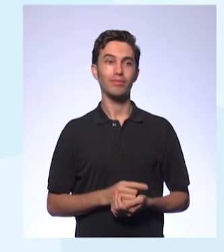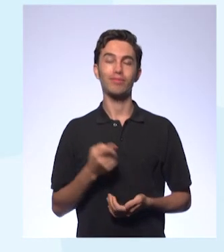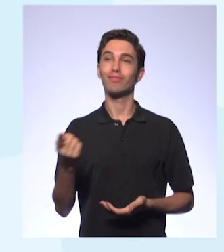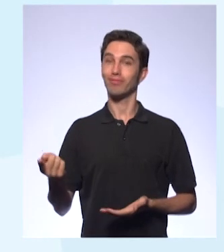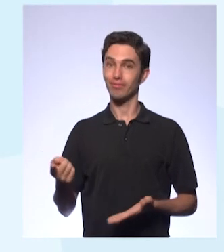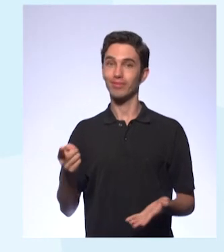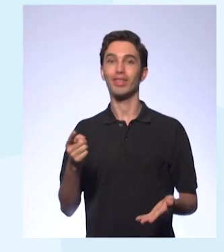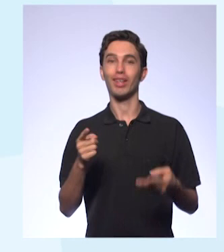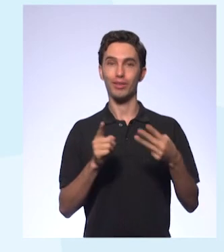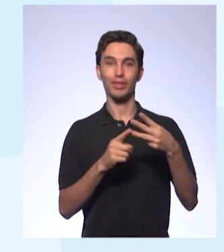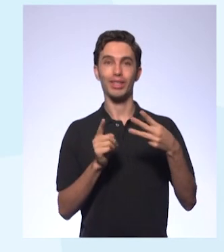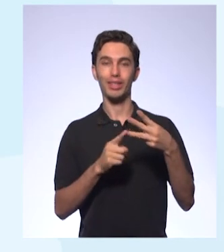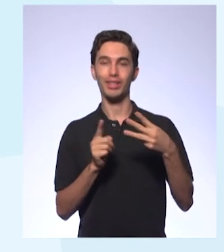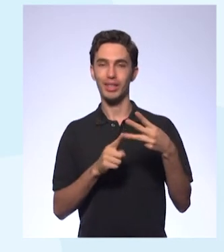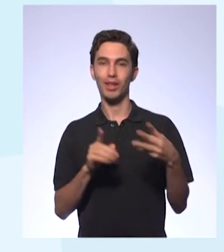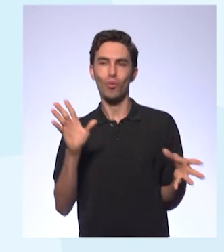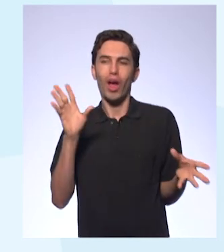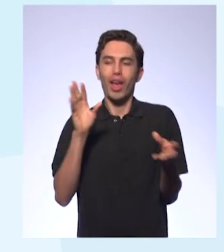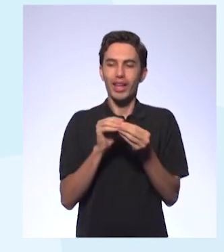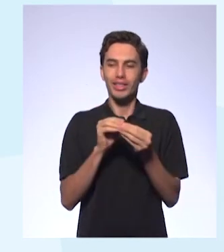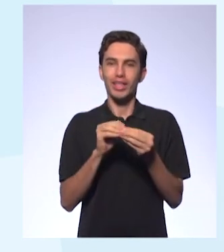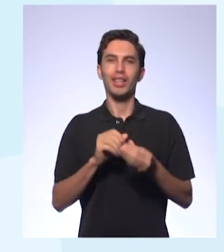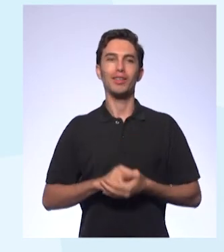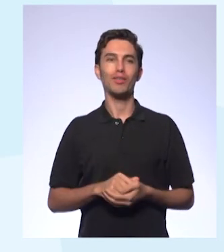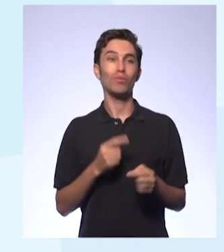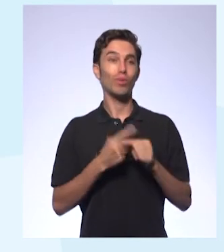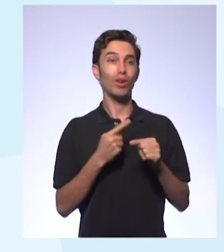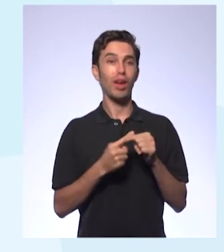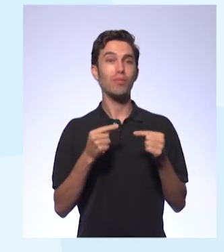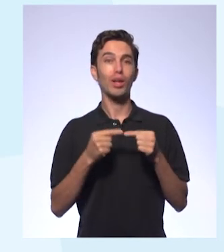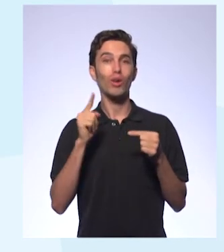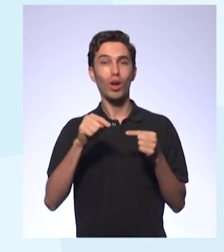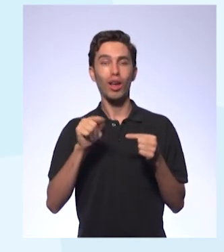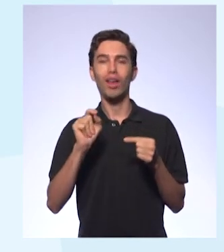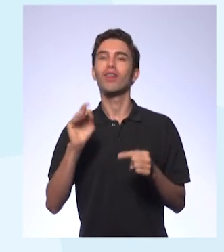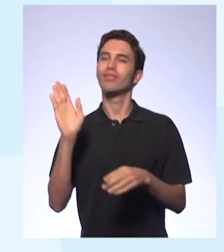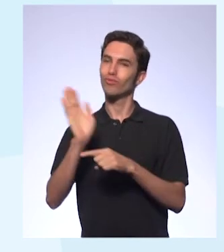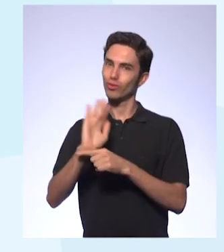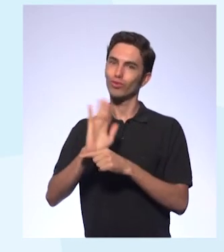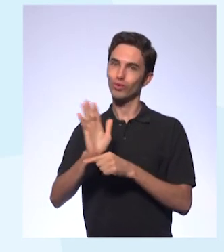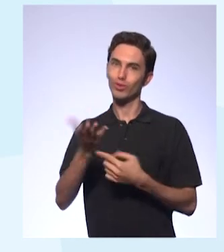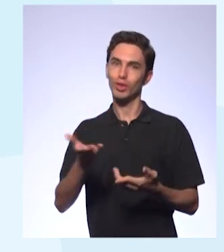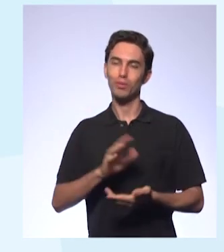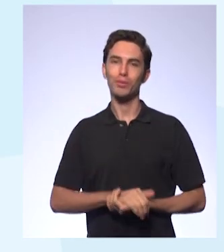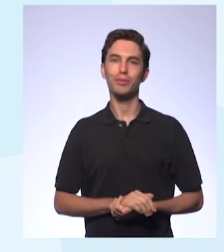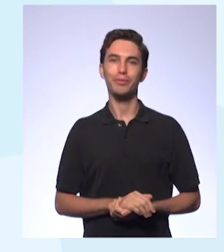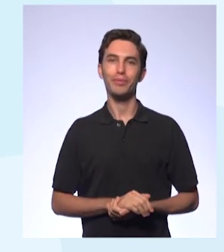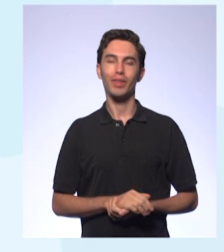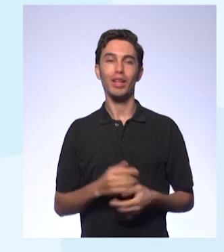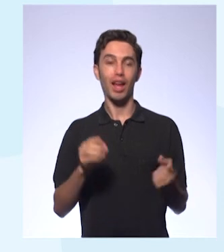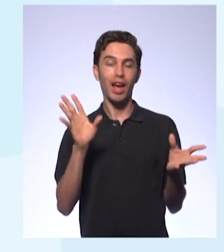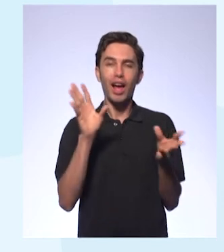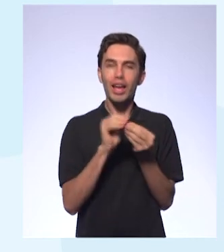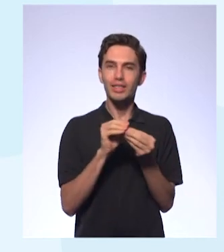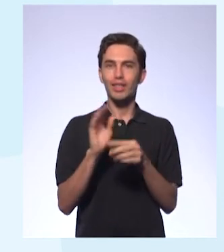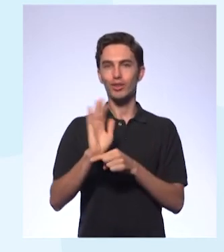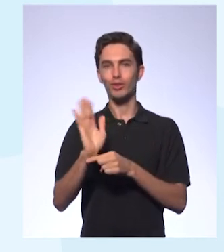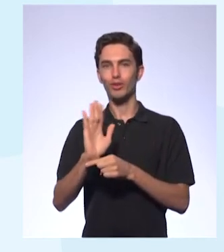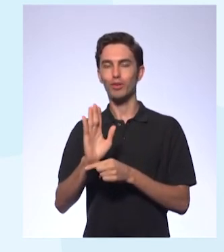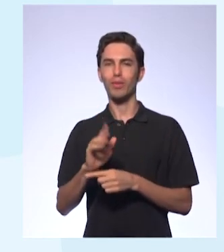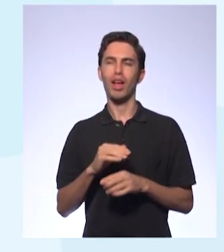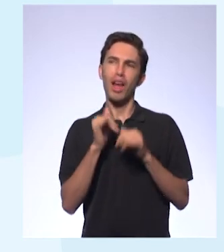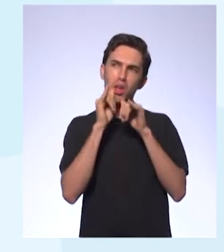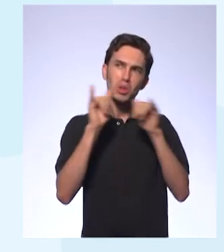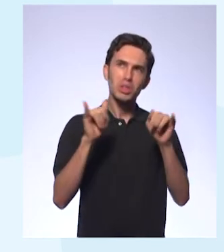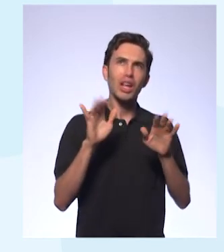Uma resenha, né? Porque está falando aí de um filme, tá? Filme. Então, é uma resenha de um filme. Uma notícia até que dá